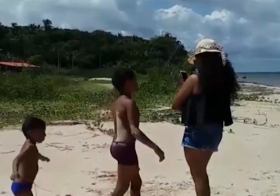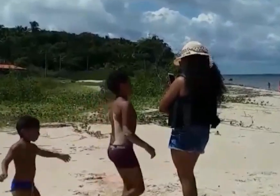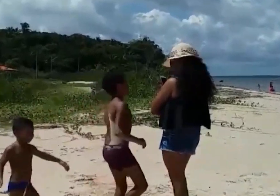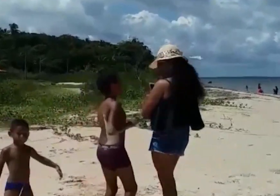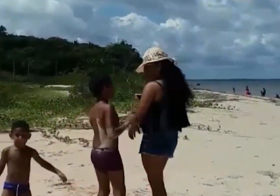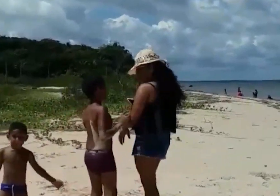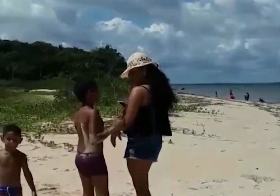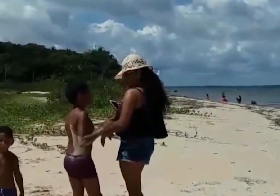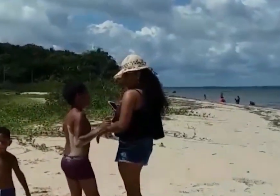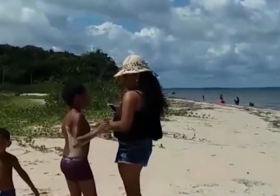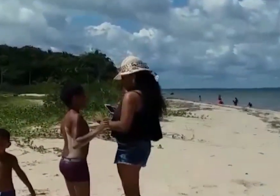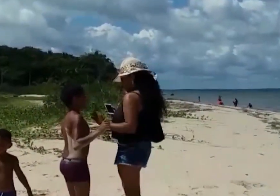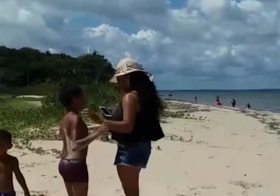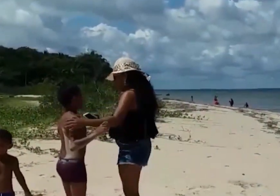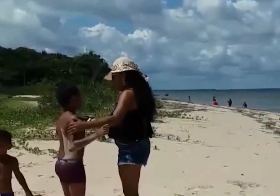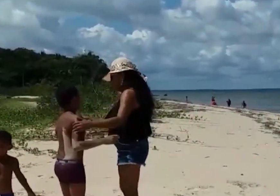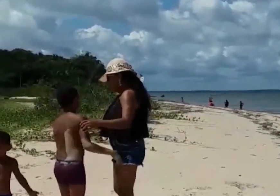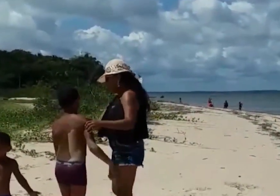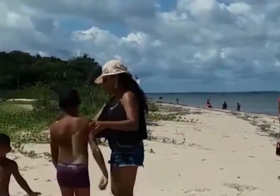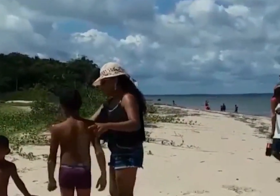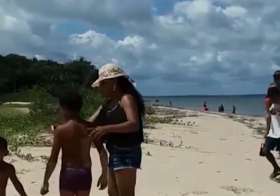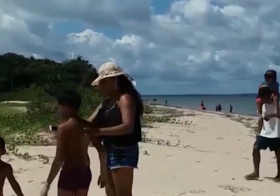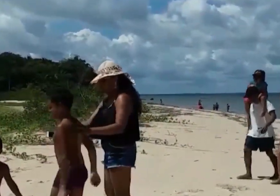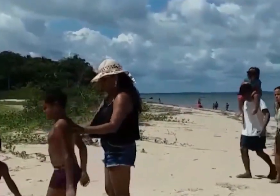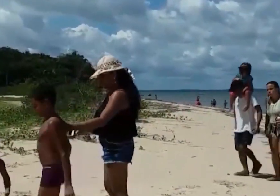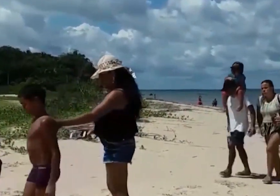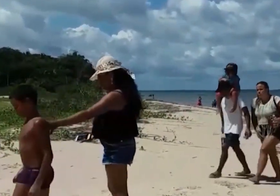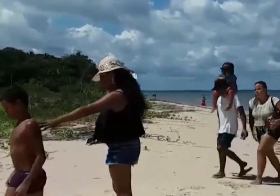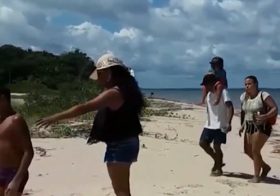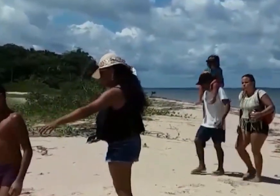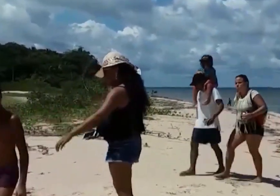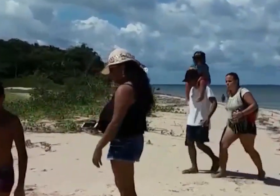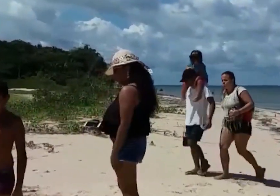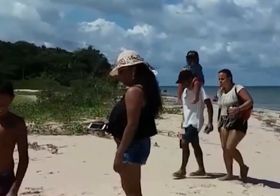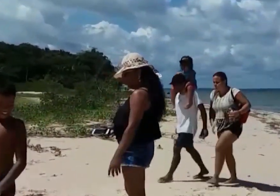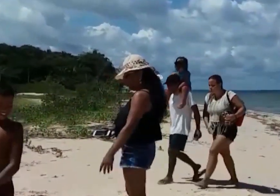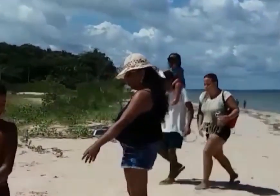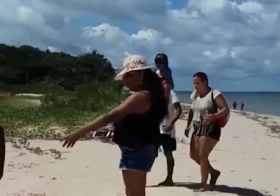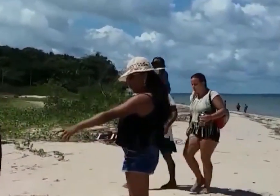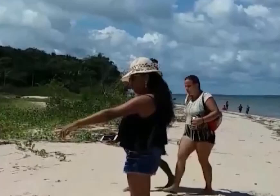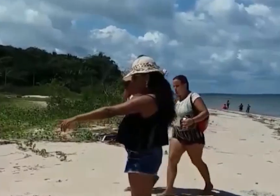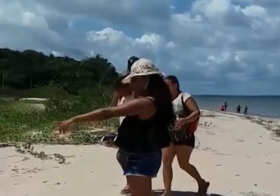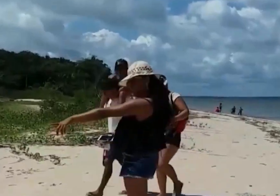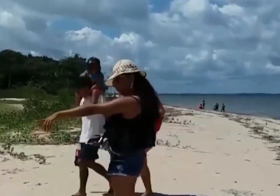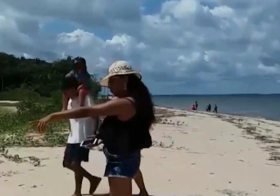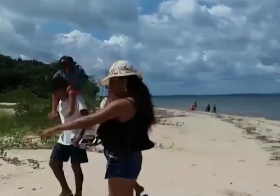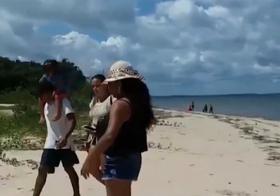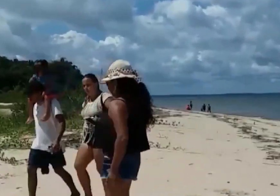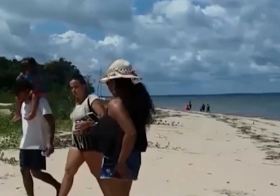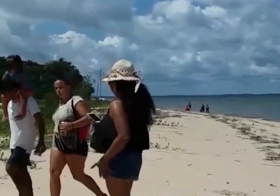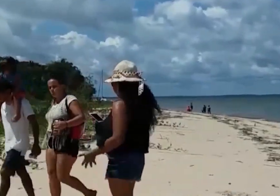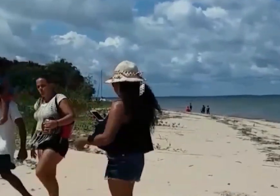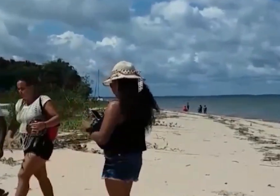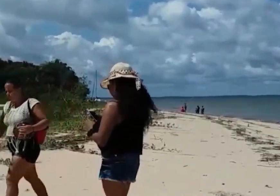Vida de mundos e universos tão reais quanto a nossa imaginação.